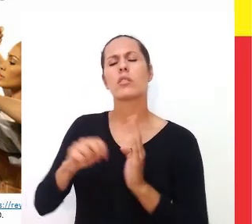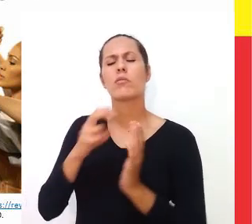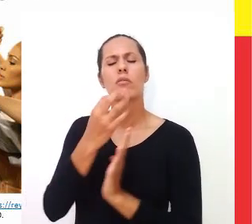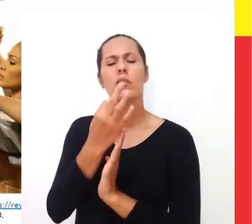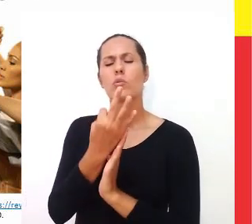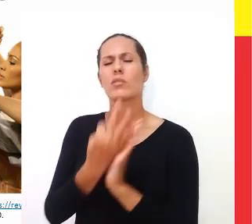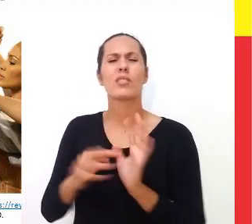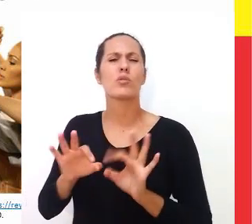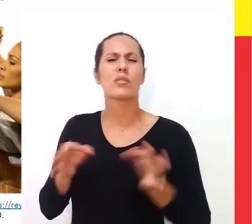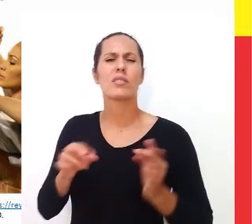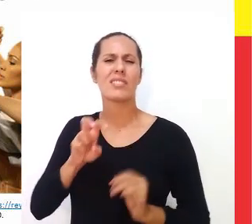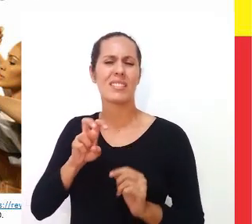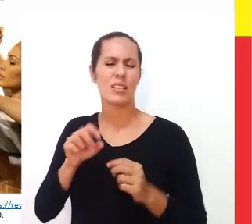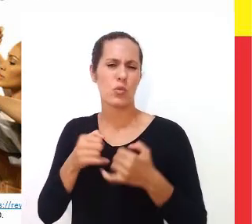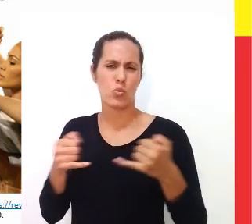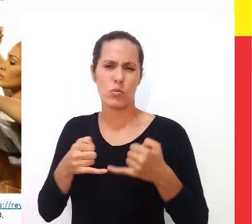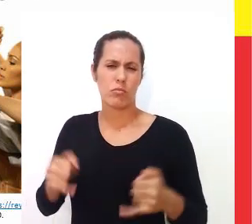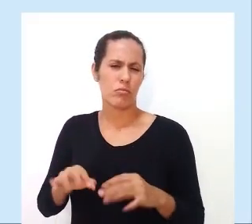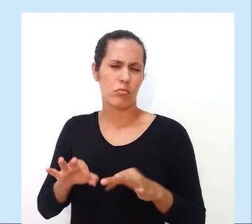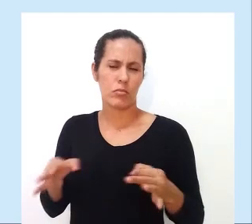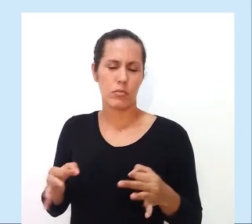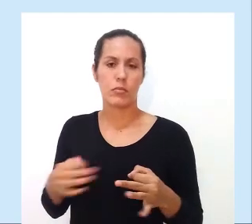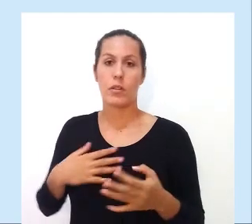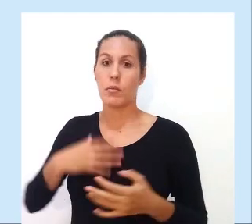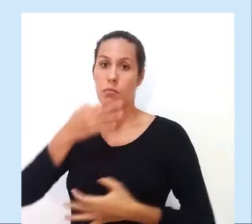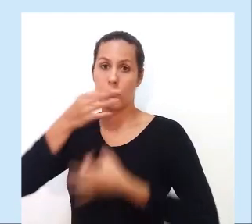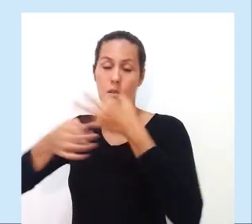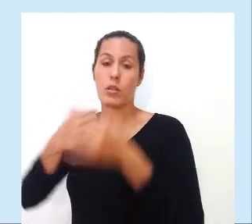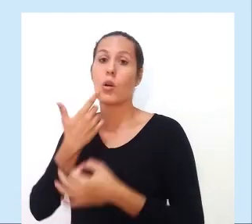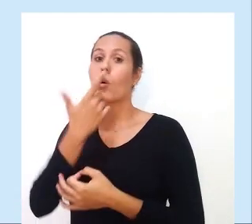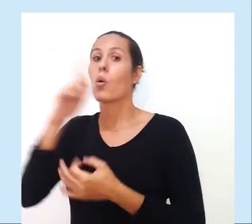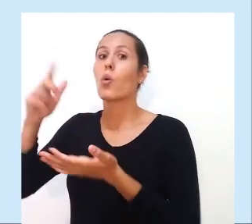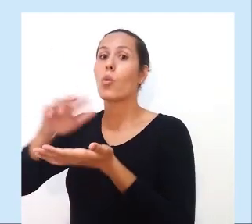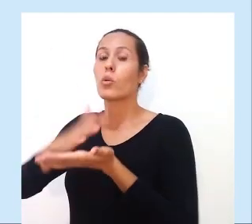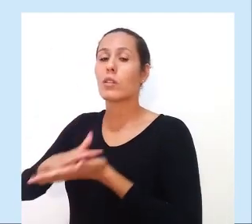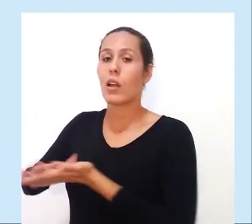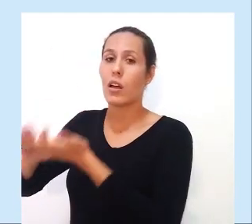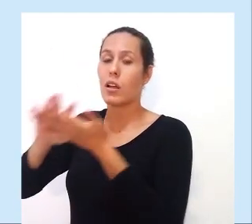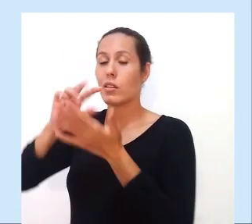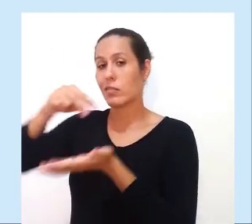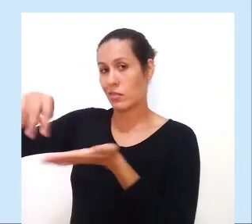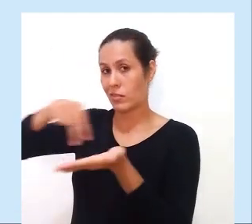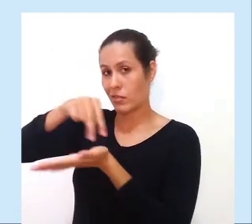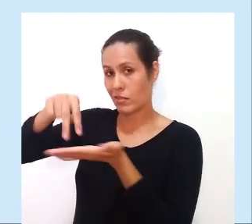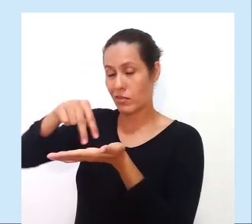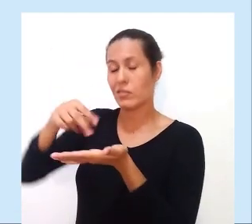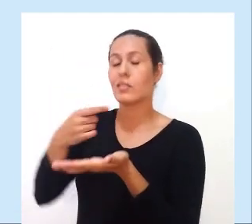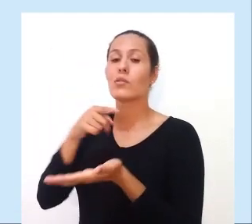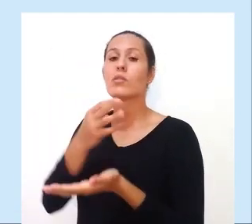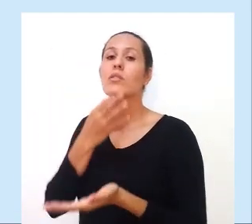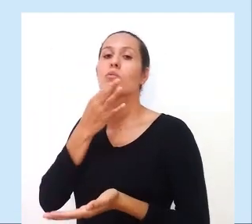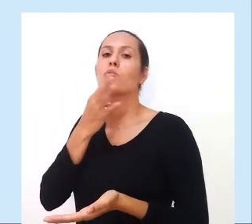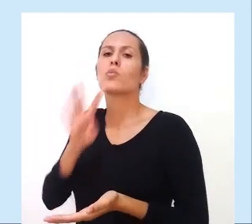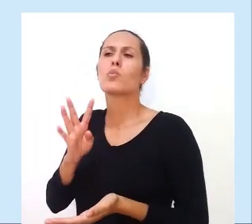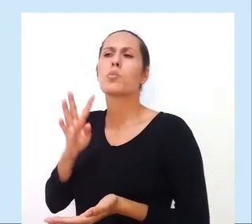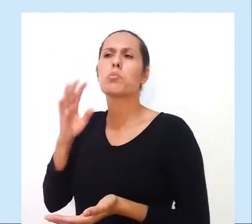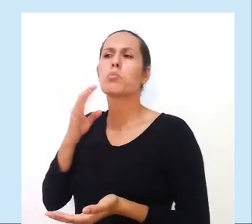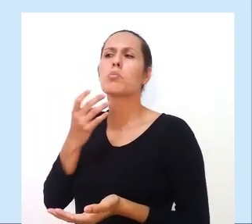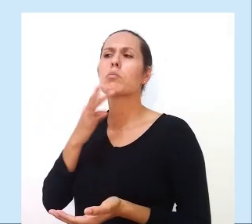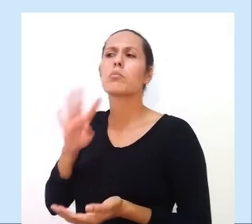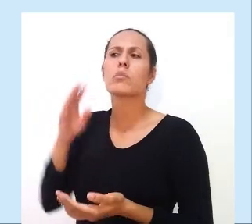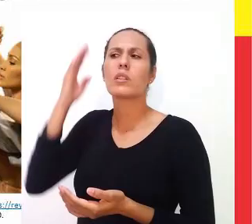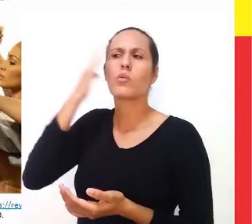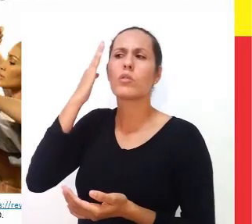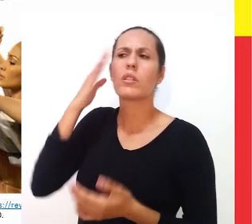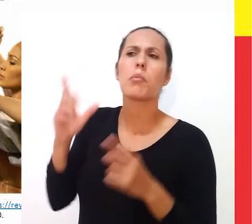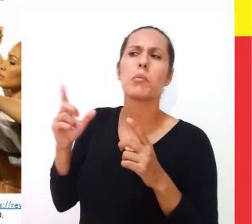escrever um texto de 5 linhas sobre ele. Minha sugestão ainda é que você procure alguma dança que você não tem muito conhecimento sobre ela,